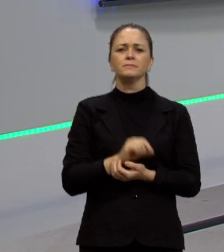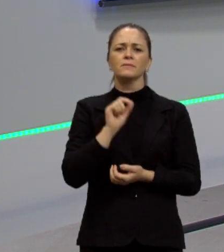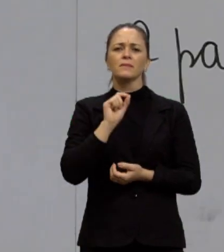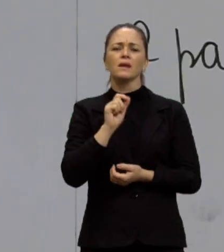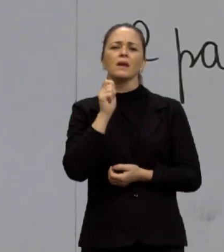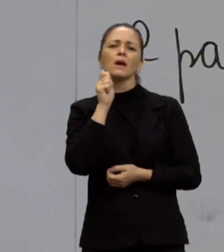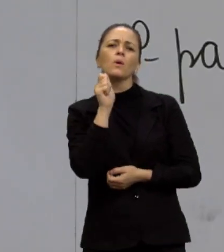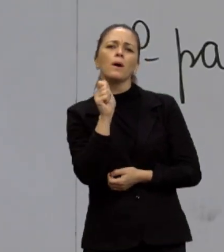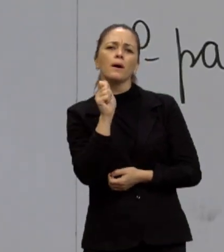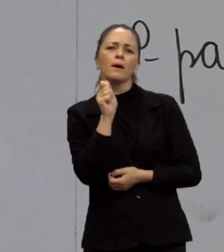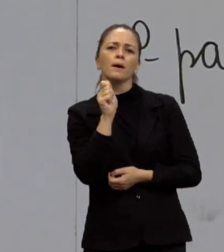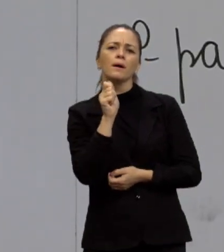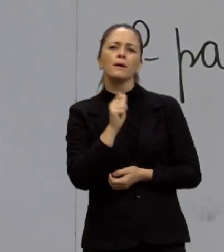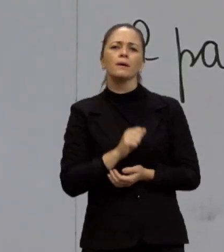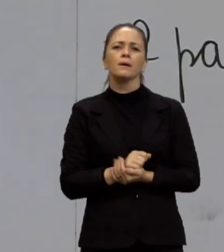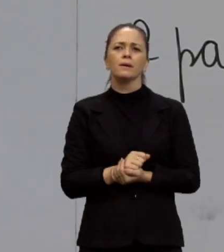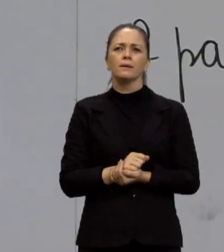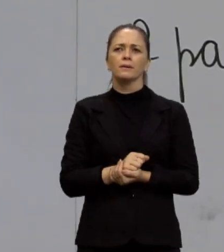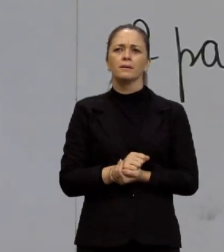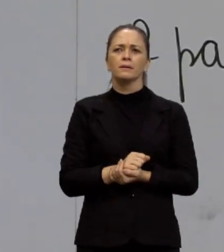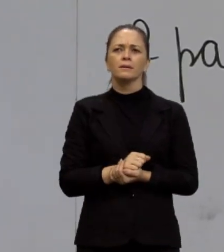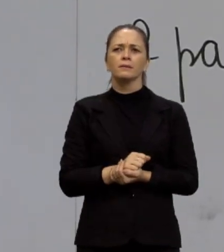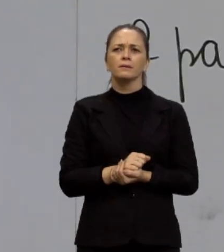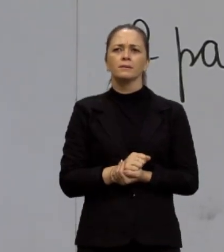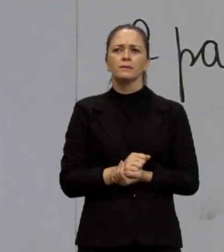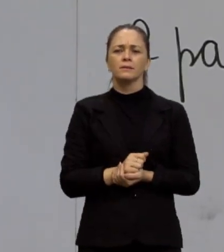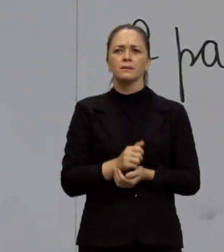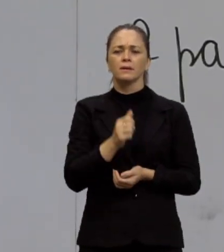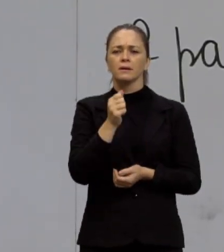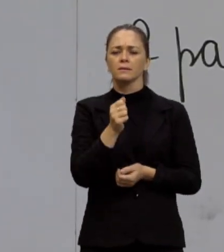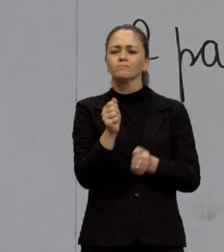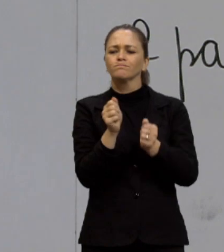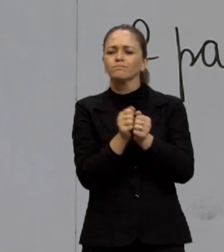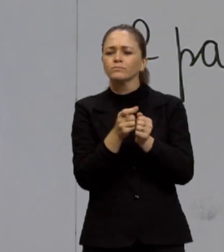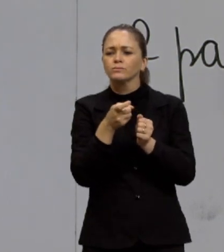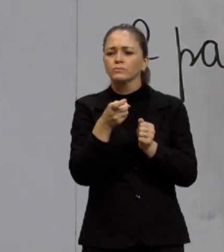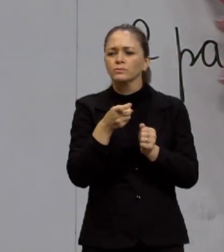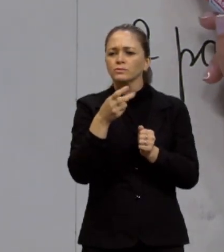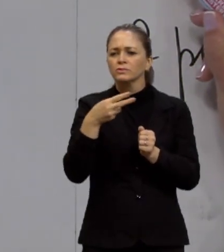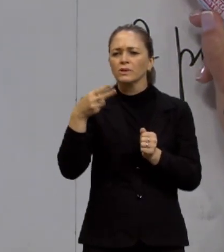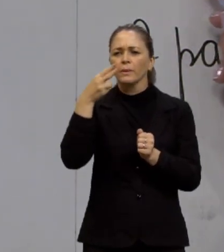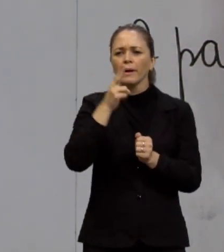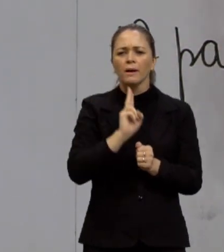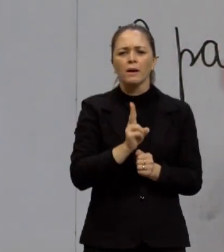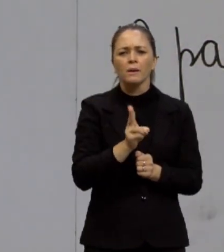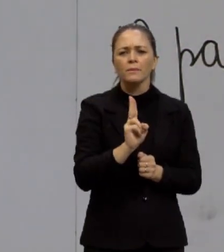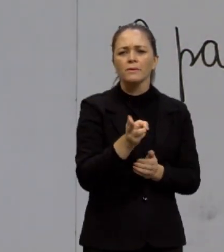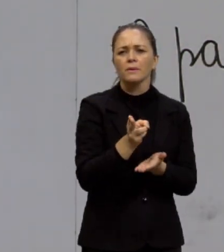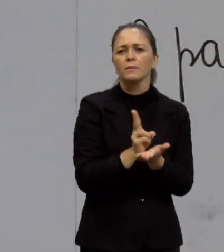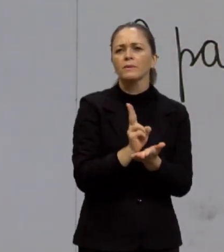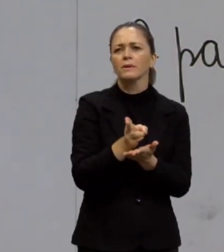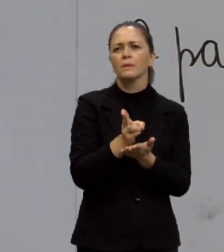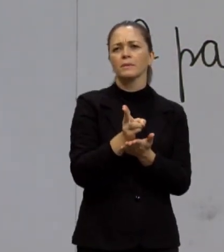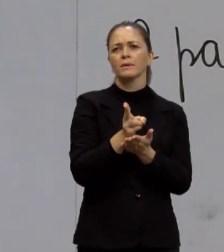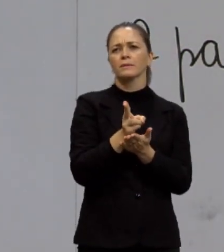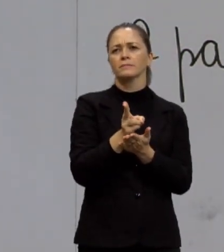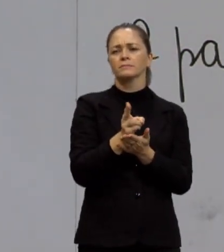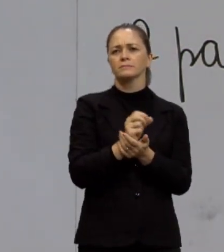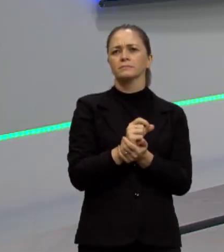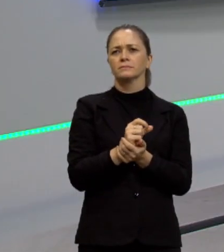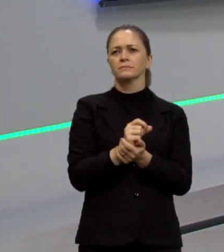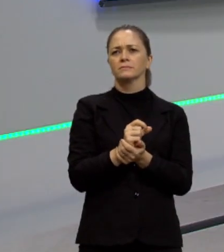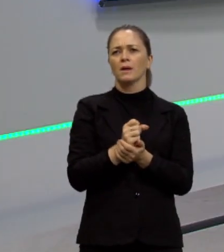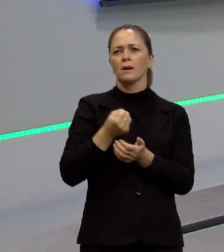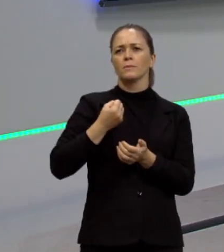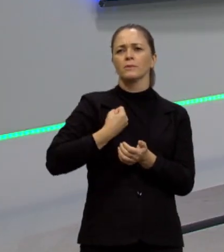o meu termo A? Aquele que acompanha o meu x ao quadrado. Ó, esse é o meu coeficiente